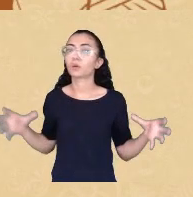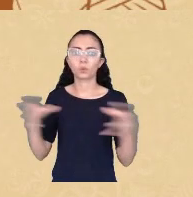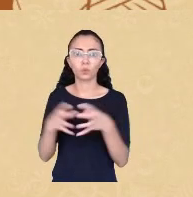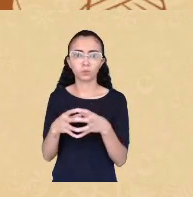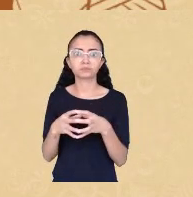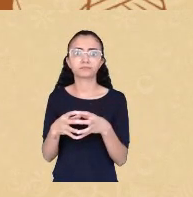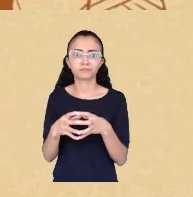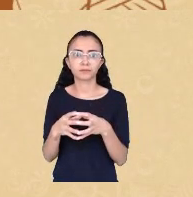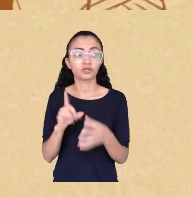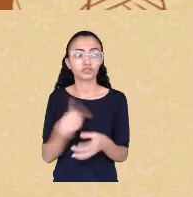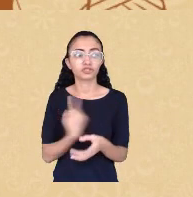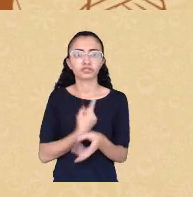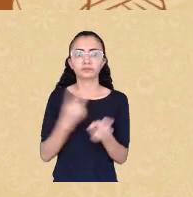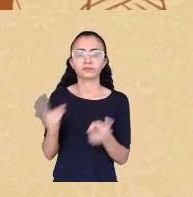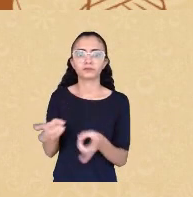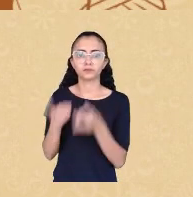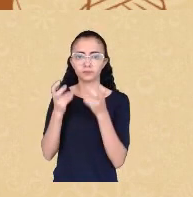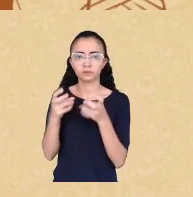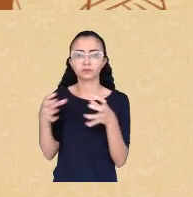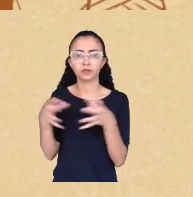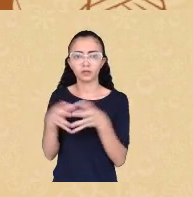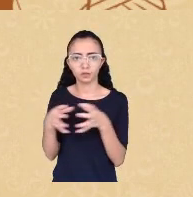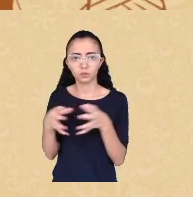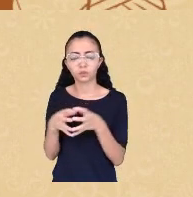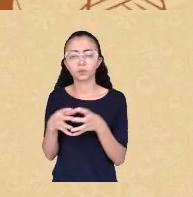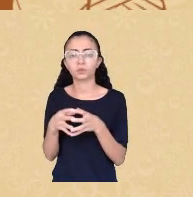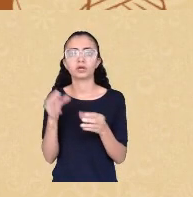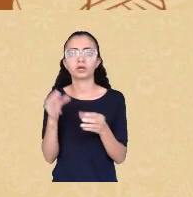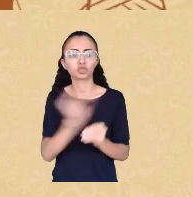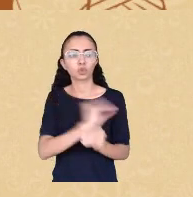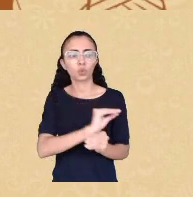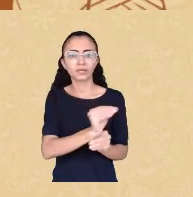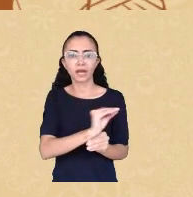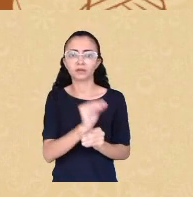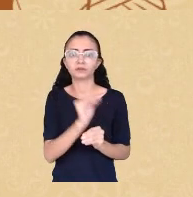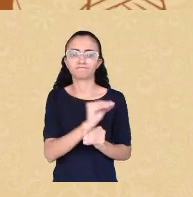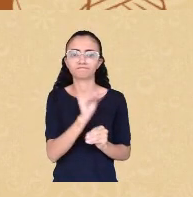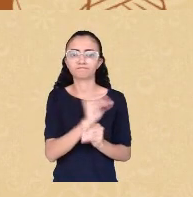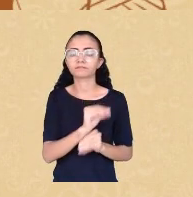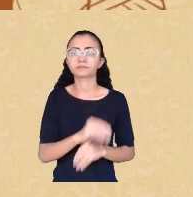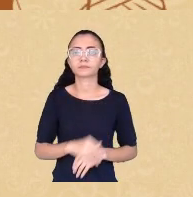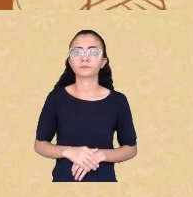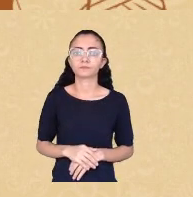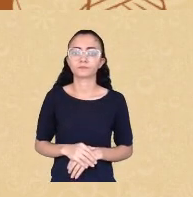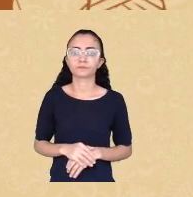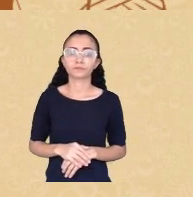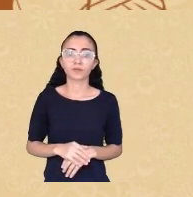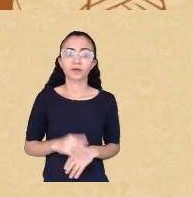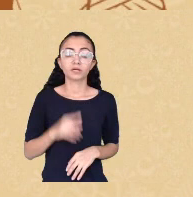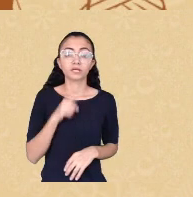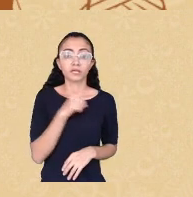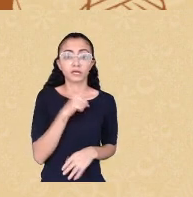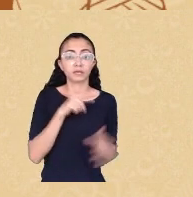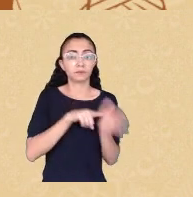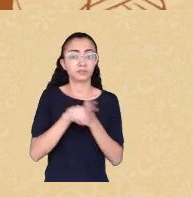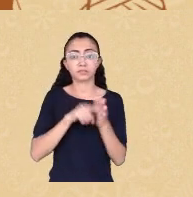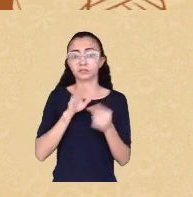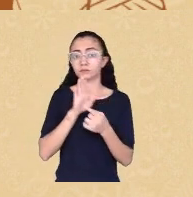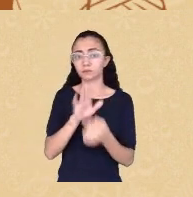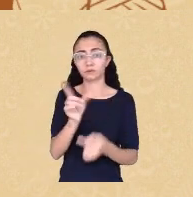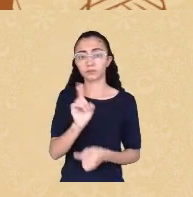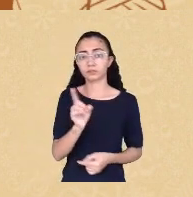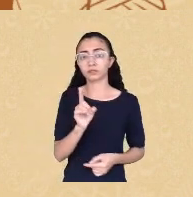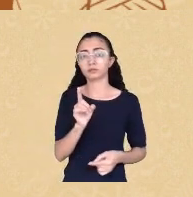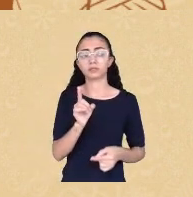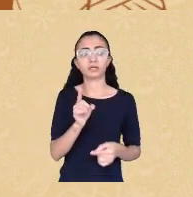rede de cuidados, que nós não estamos falando aí, a pessoa não está dizendo que ela tem um atendimento profissional,